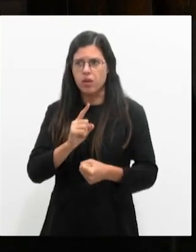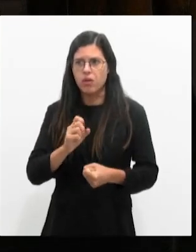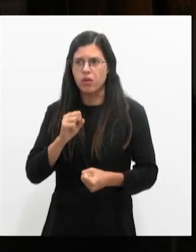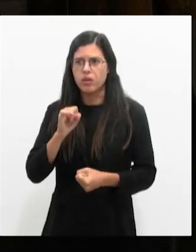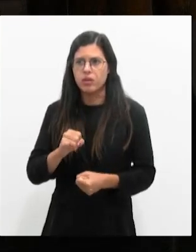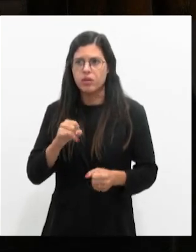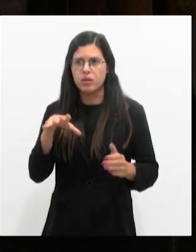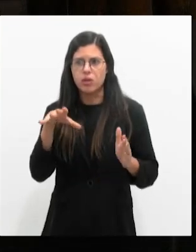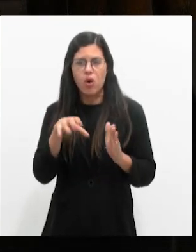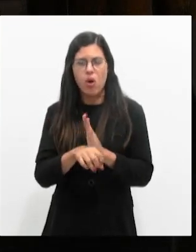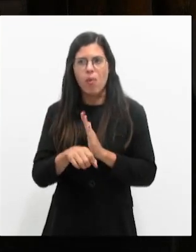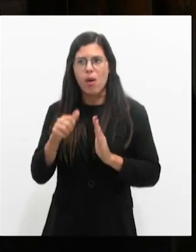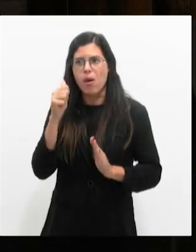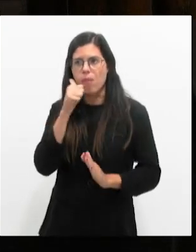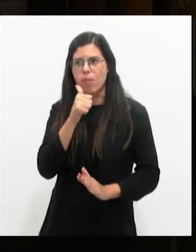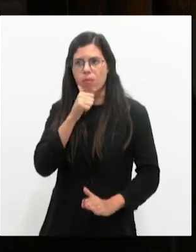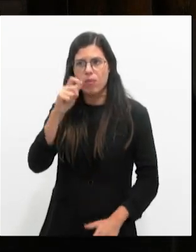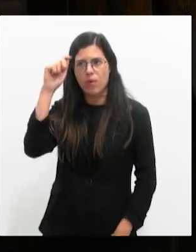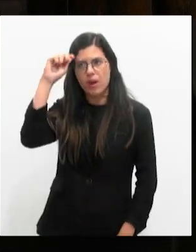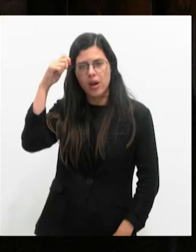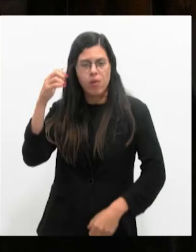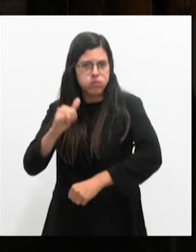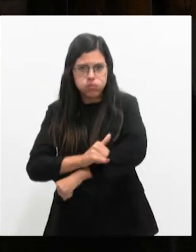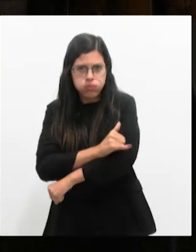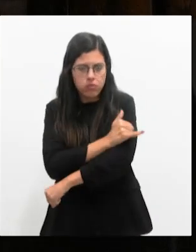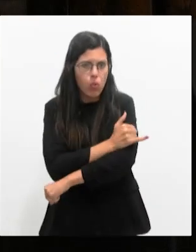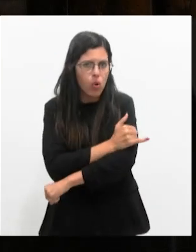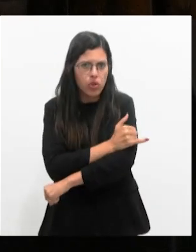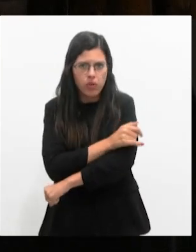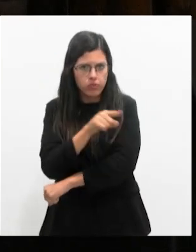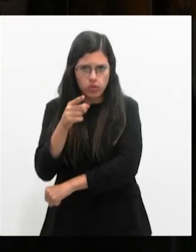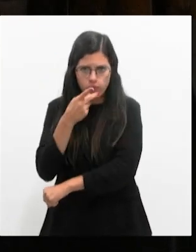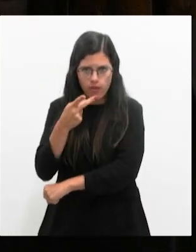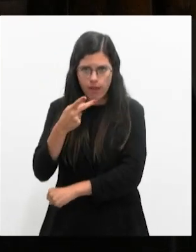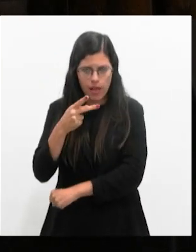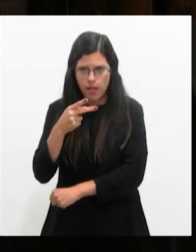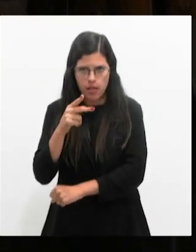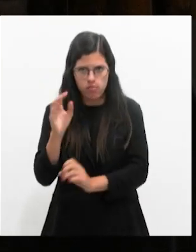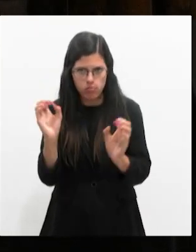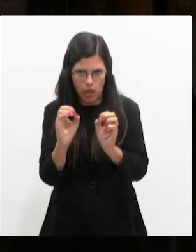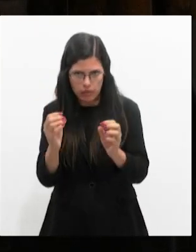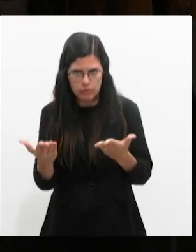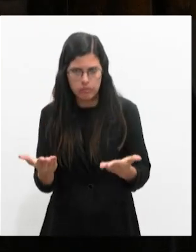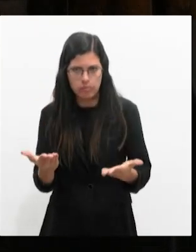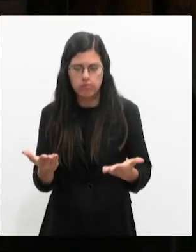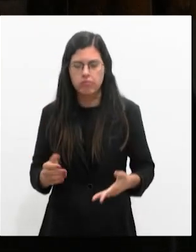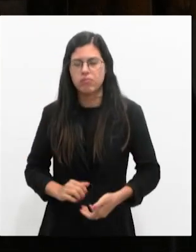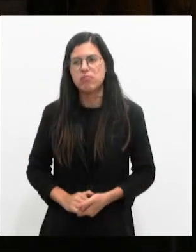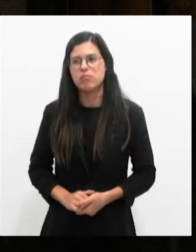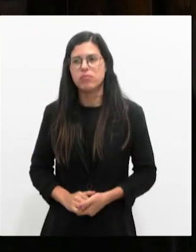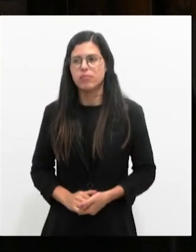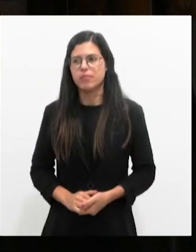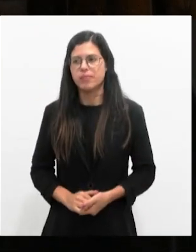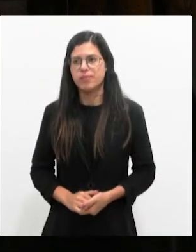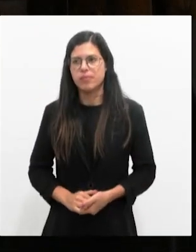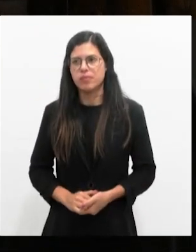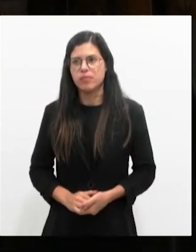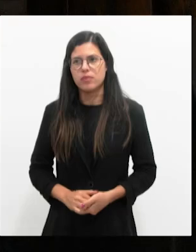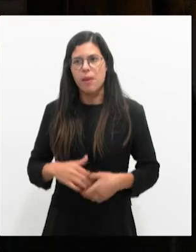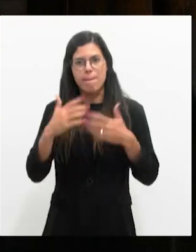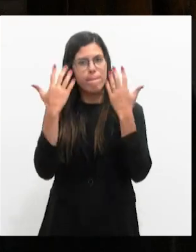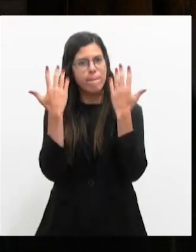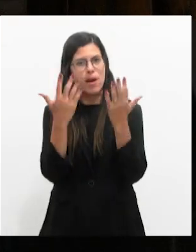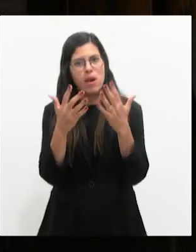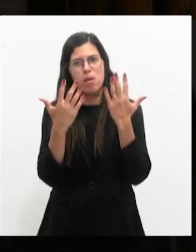mulher negra e gorda? Nada? Vocês não vão falar nada? Então é isso. Parabéns